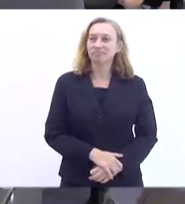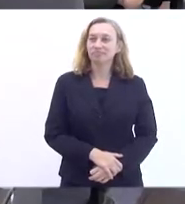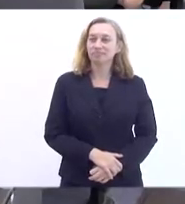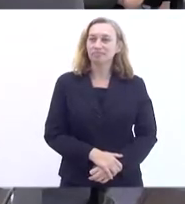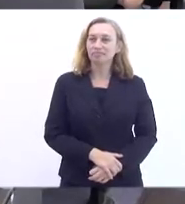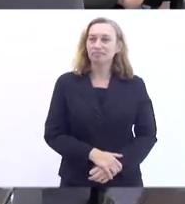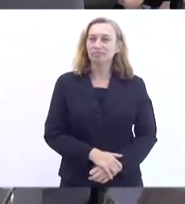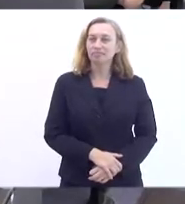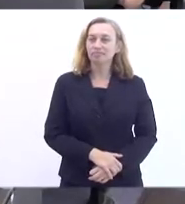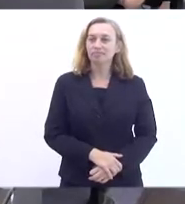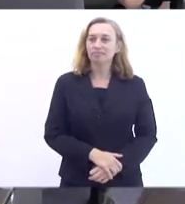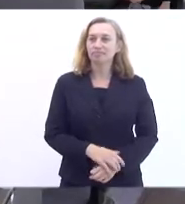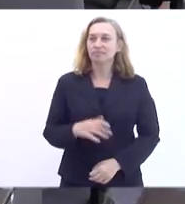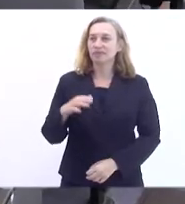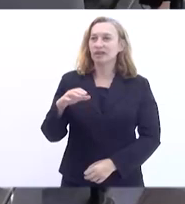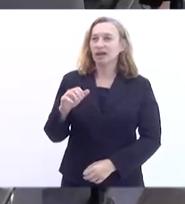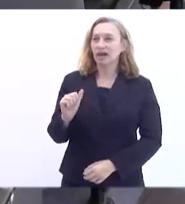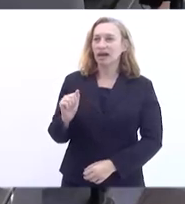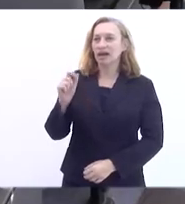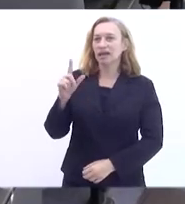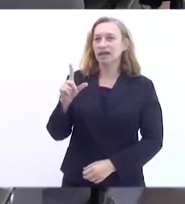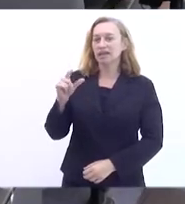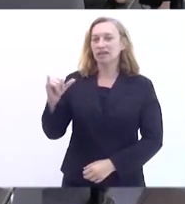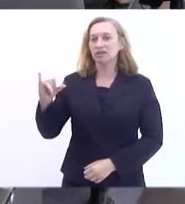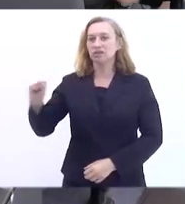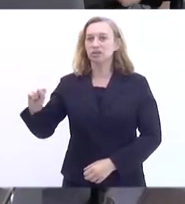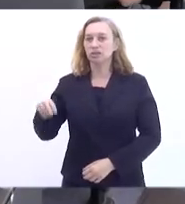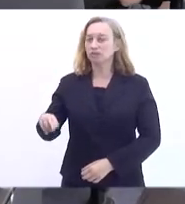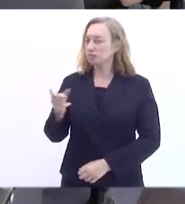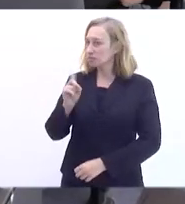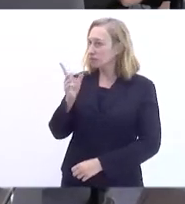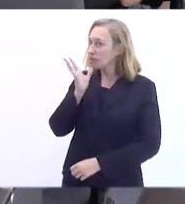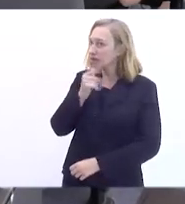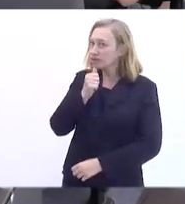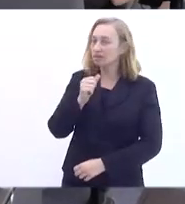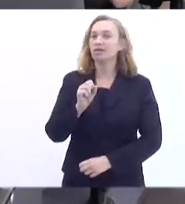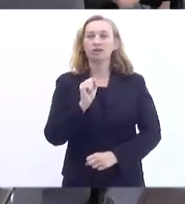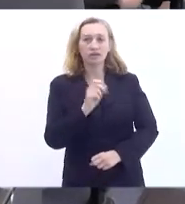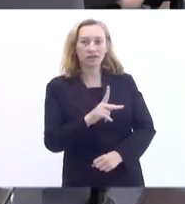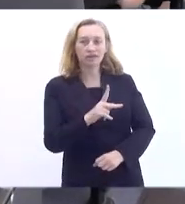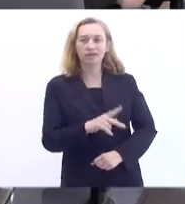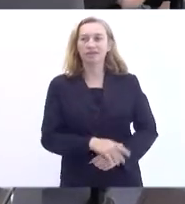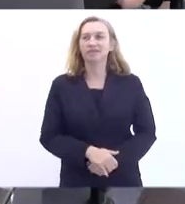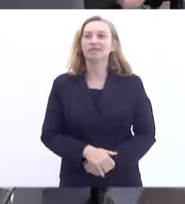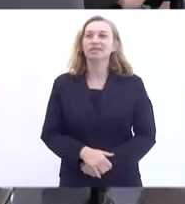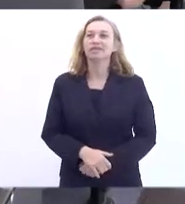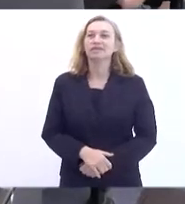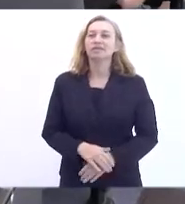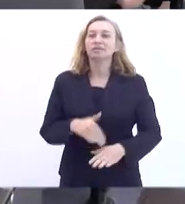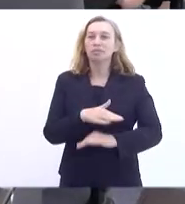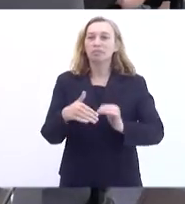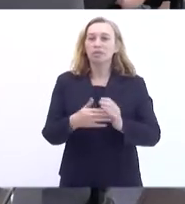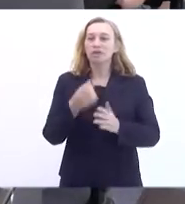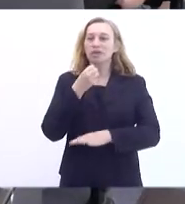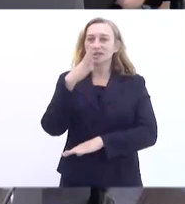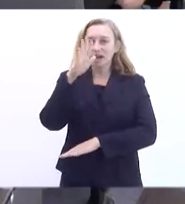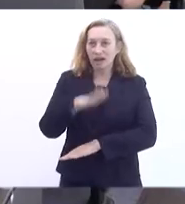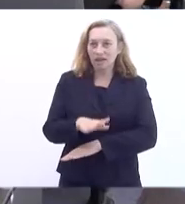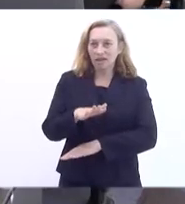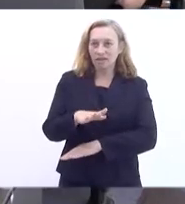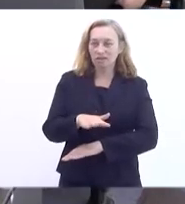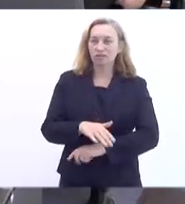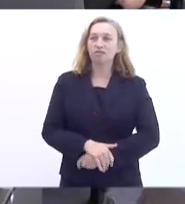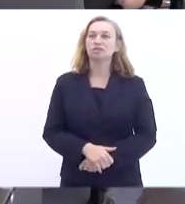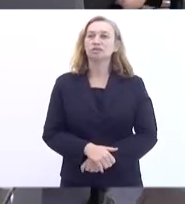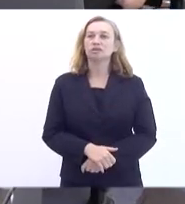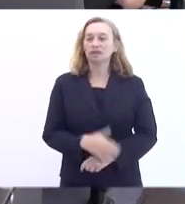o Alisson insistente não hein Tá tranquilo tranquilo jamais primeira vez que eu esse trabalho com a tarde a todos agradecer mais uma